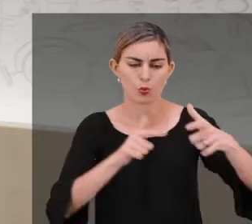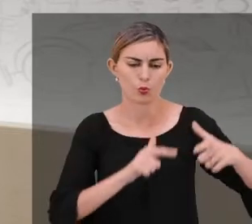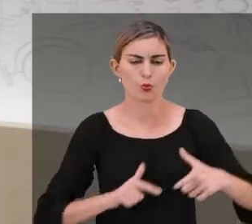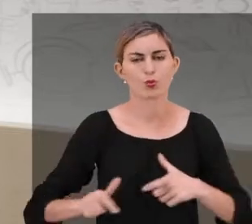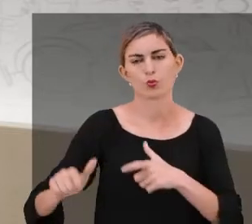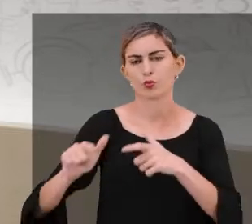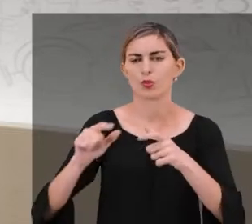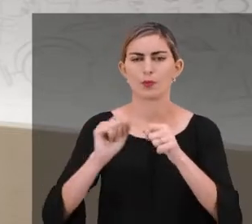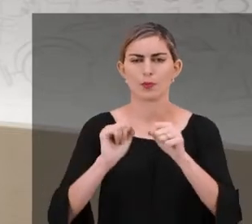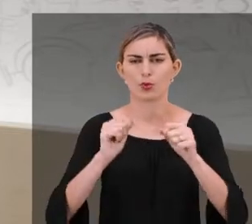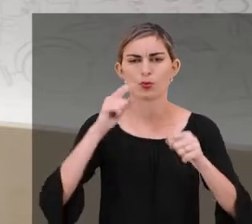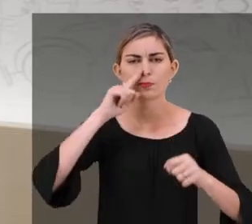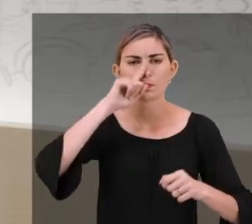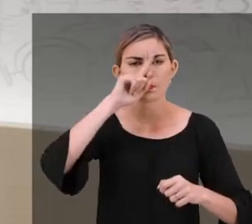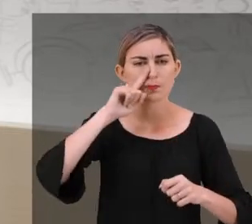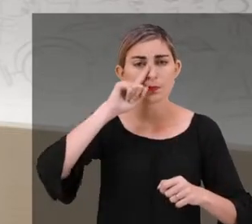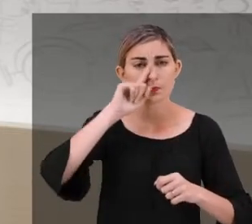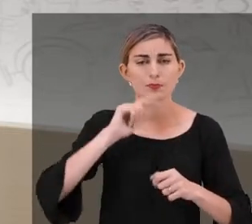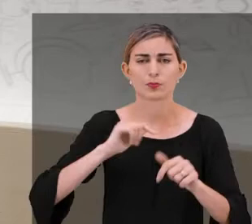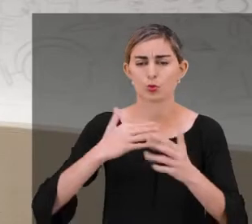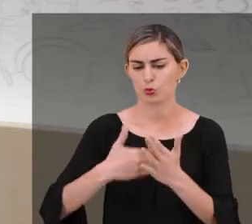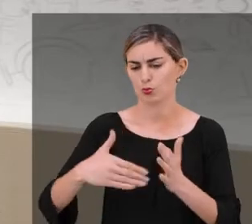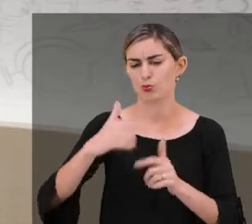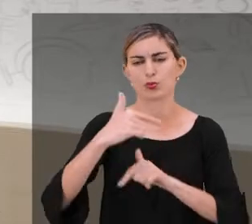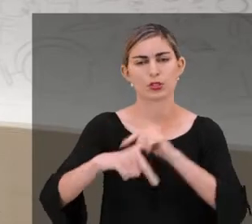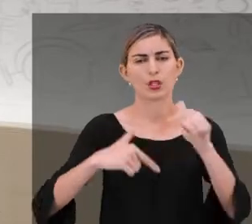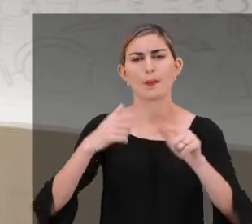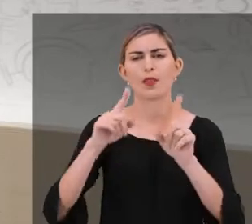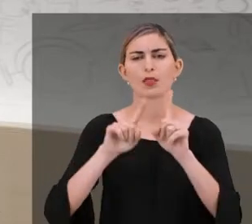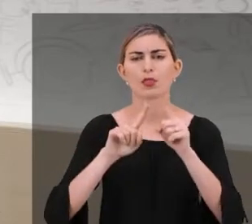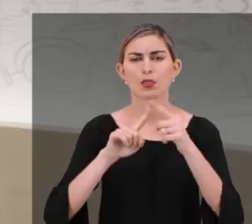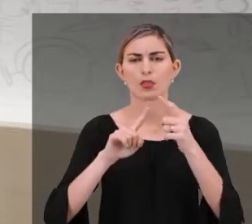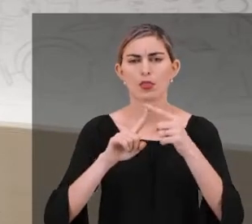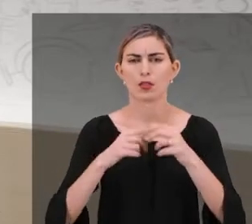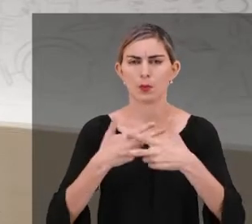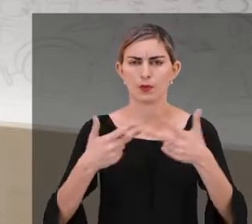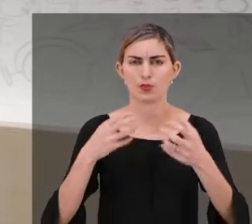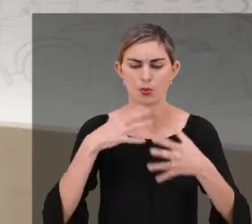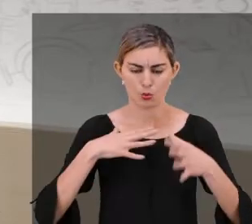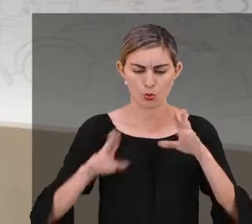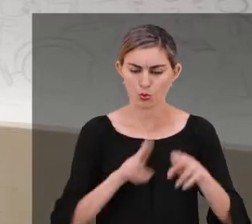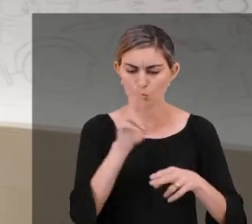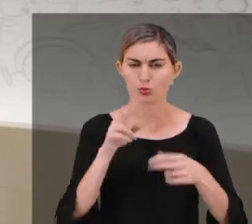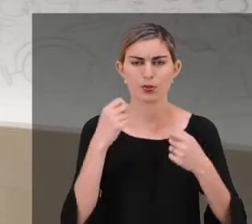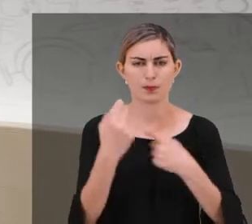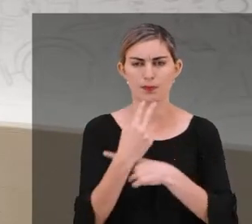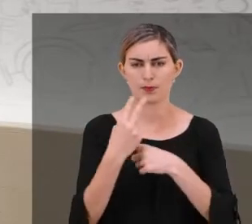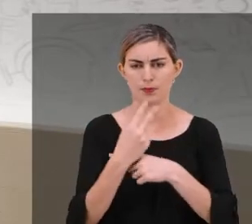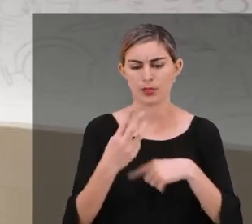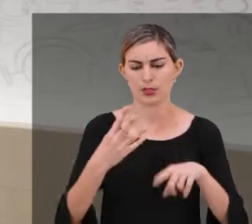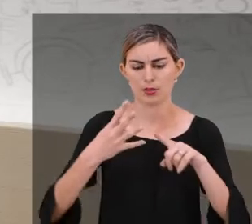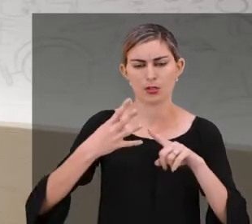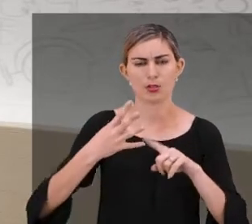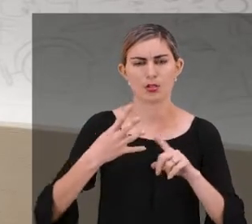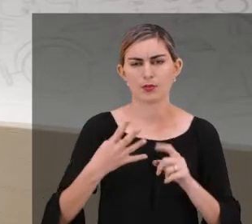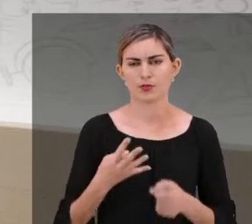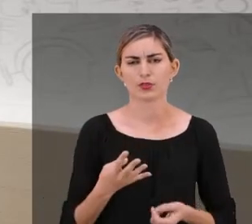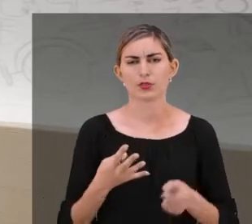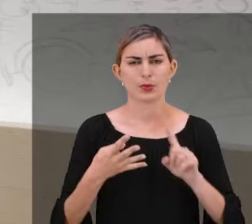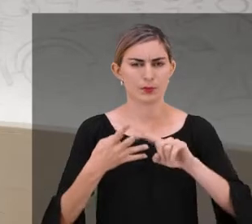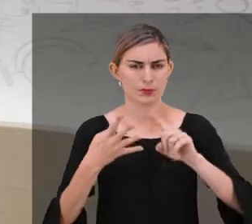são os lugares onde pode causar algum risco durante o seu trabalho e que tipo de equipamento você tem que usar para se proteger isso. Na